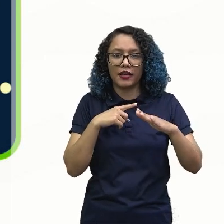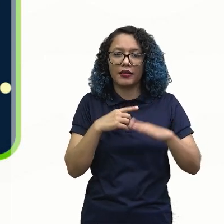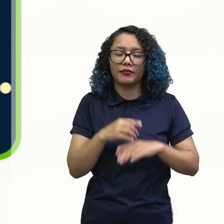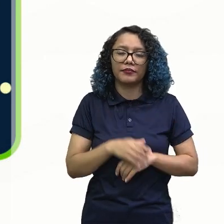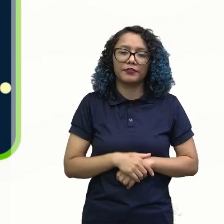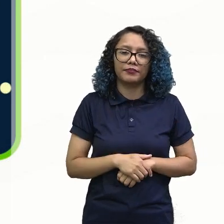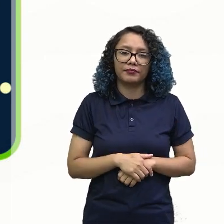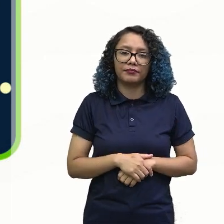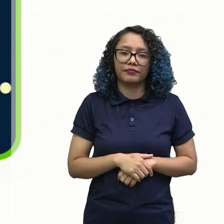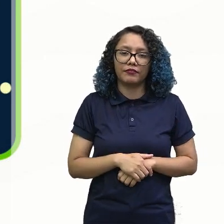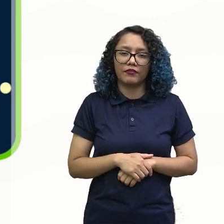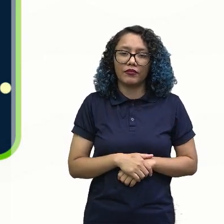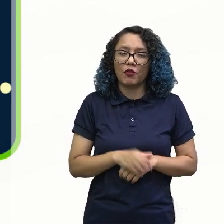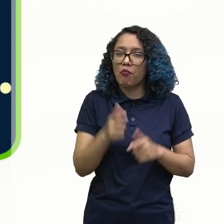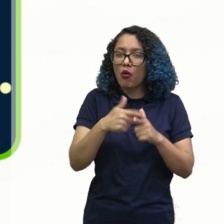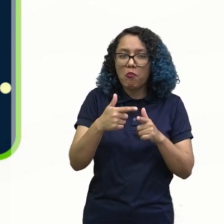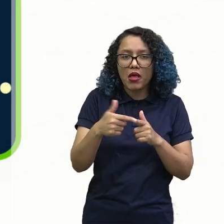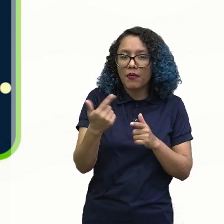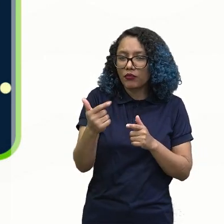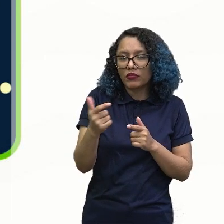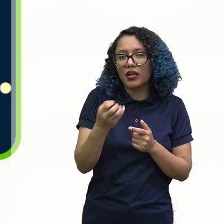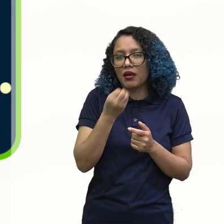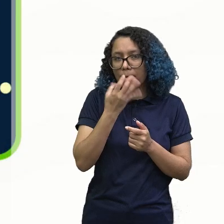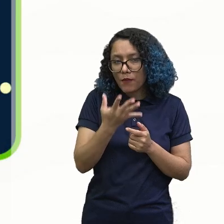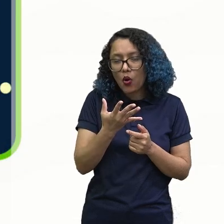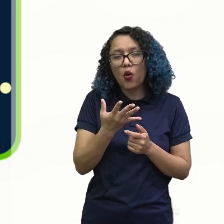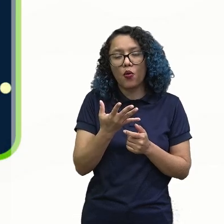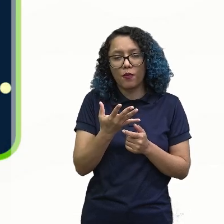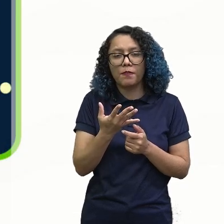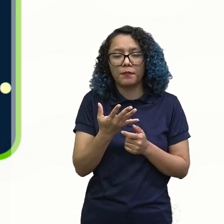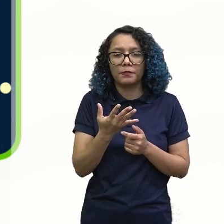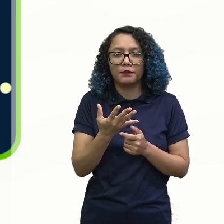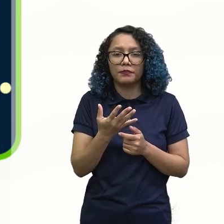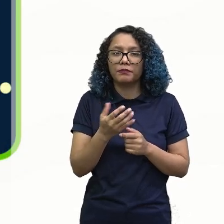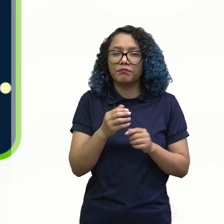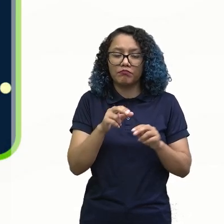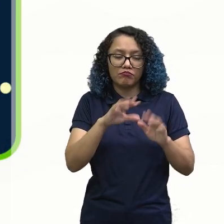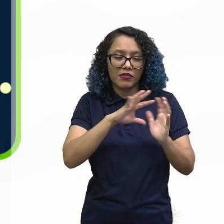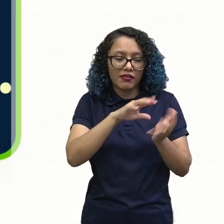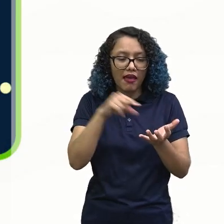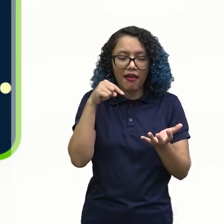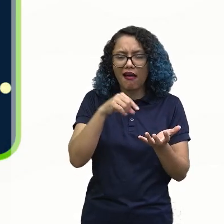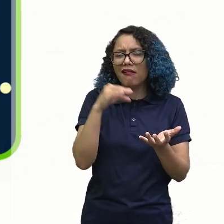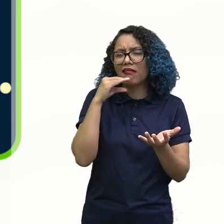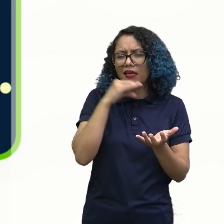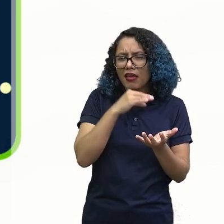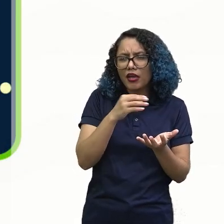ponto aceitável, né? E bom para o planeta, porque deixa a Terra aquecida.